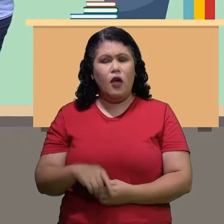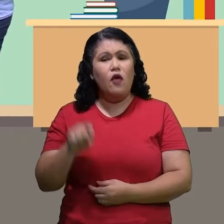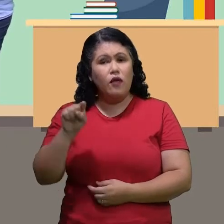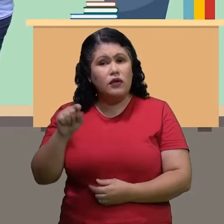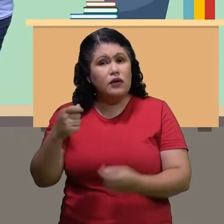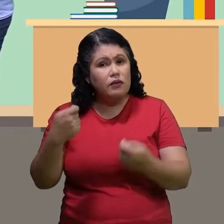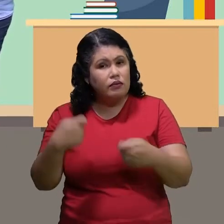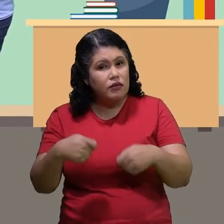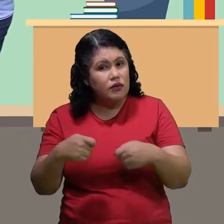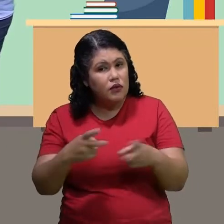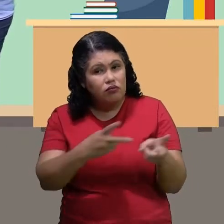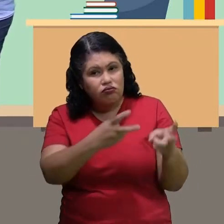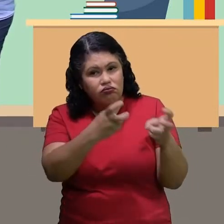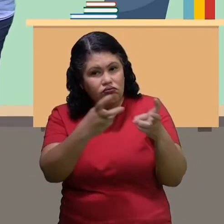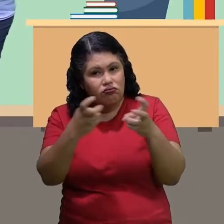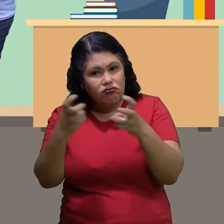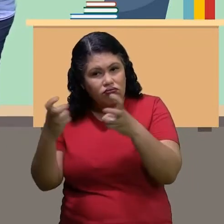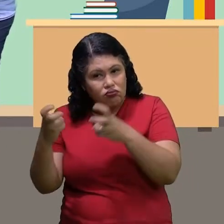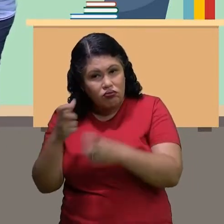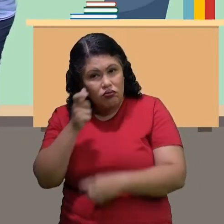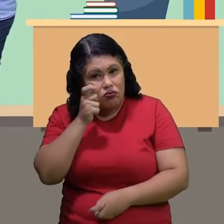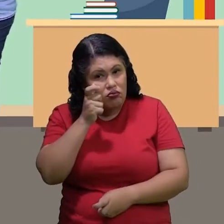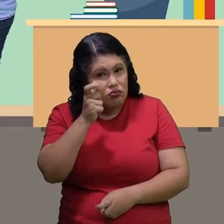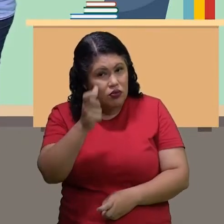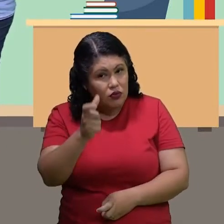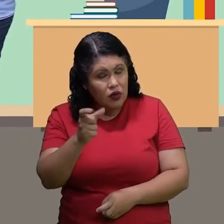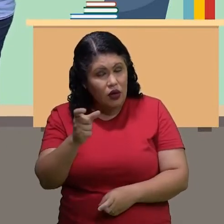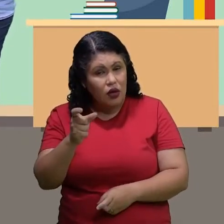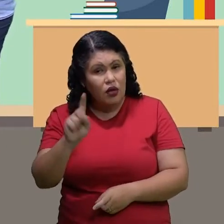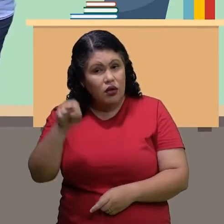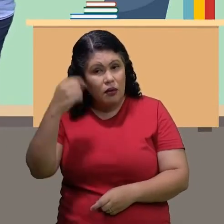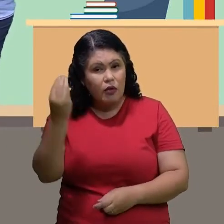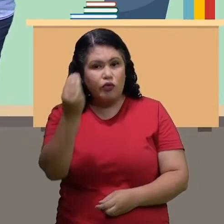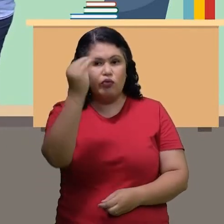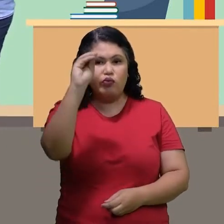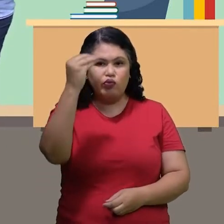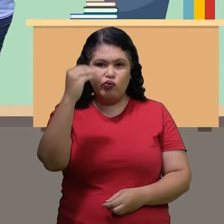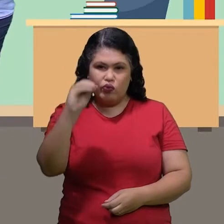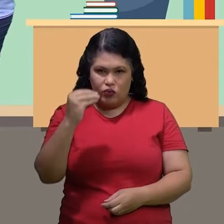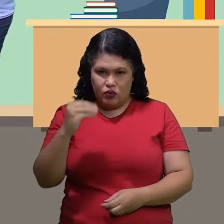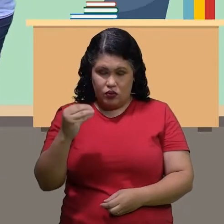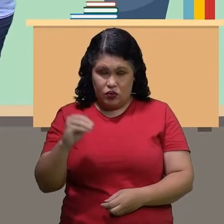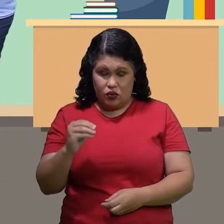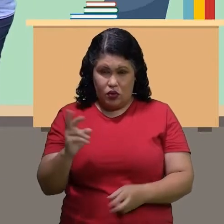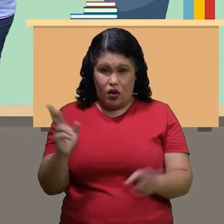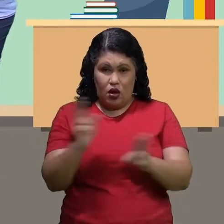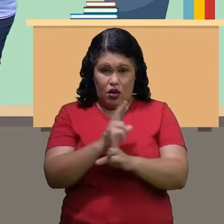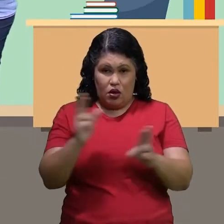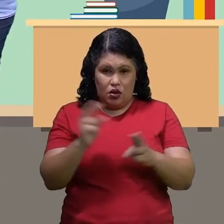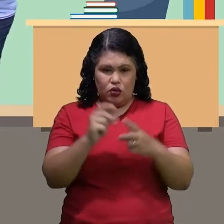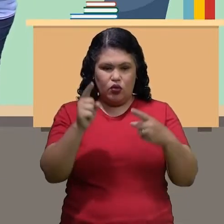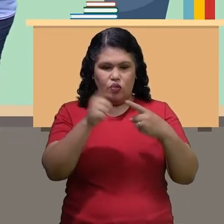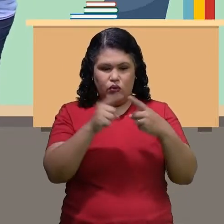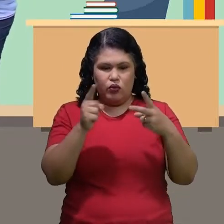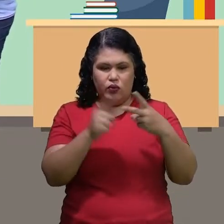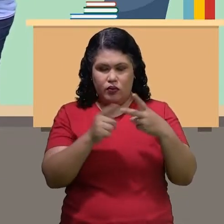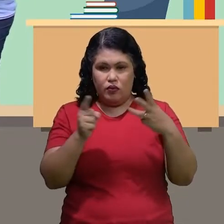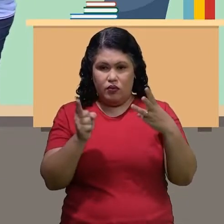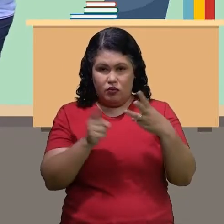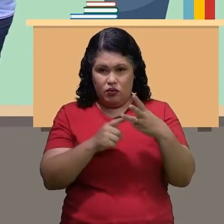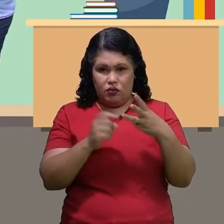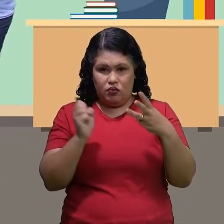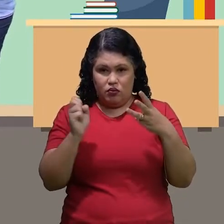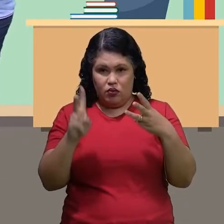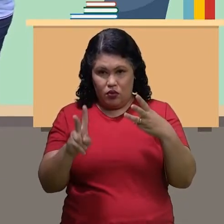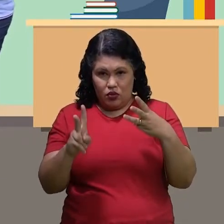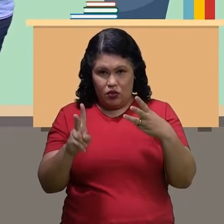certa forma, vai dizer qual é a relação que tem entre esses três animais, quais são as relações iguais, né? Onde